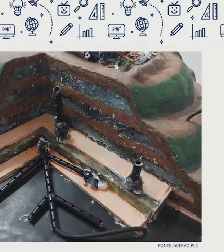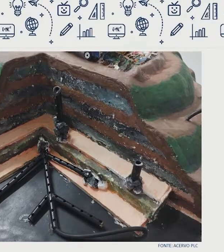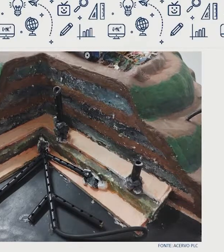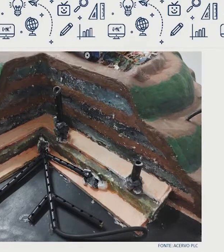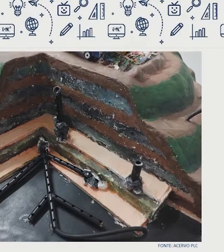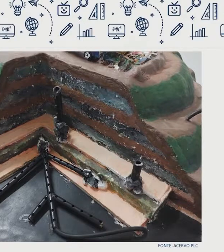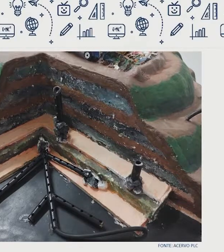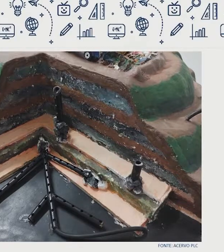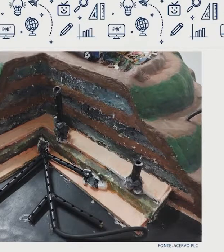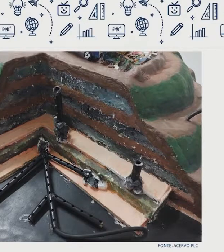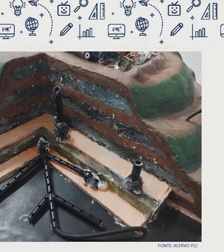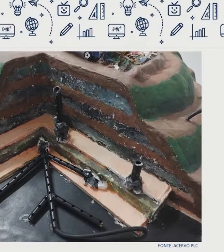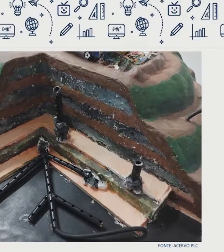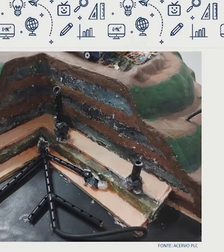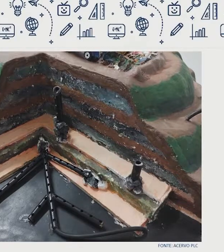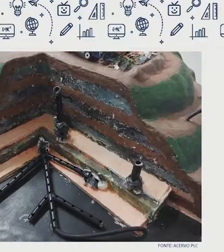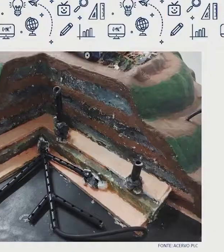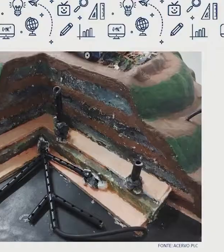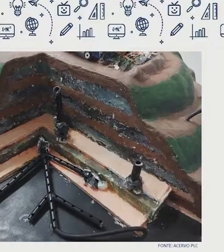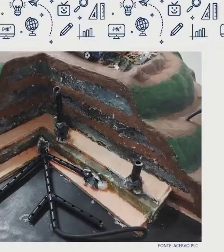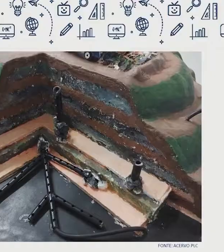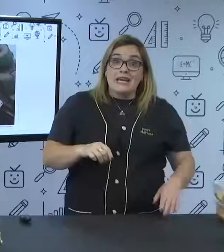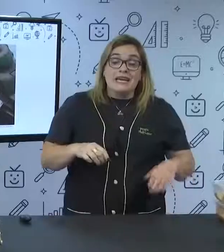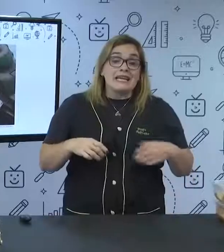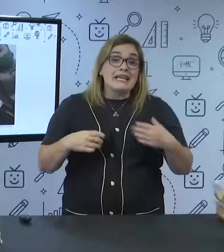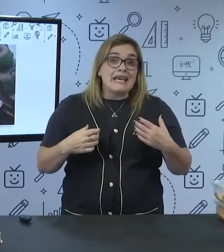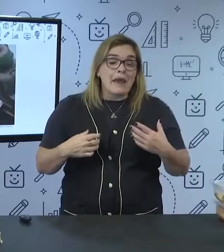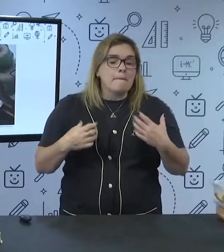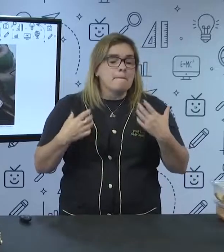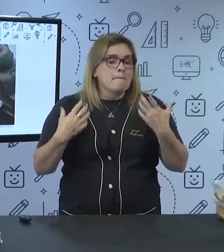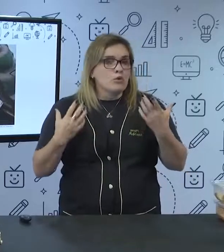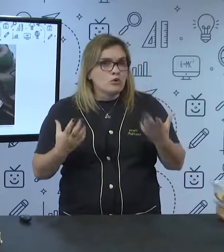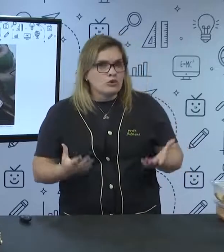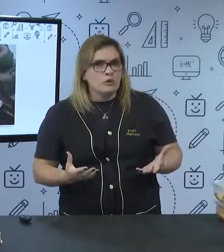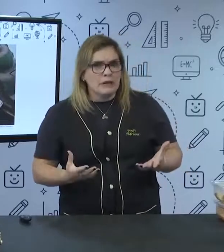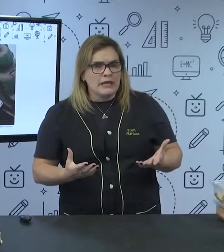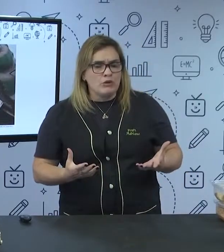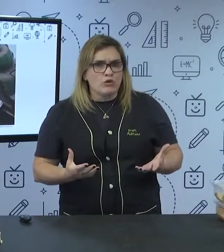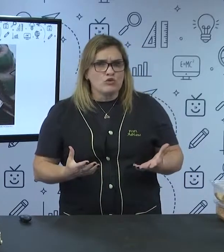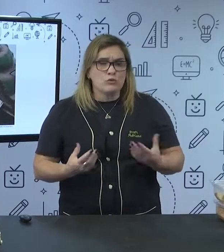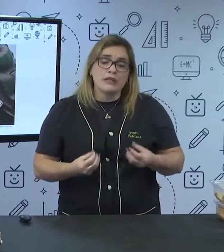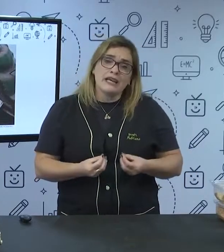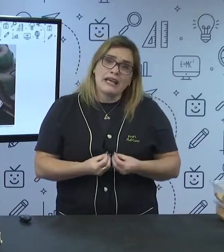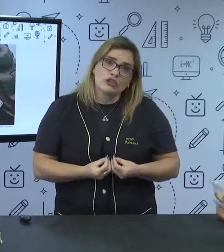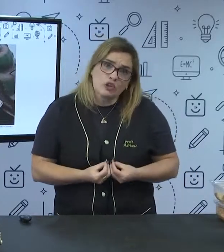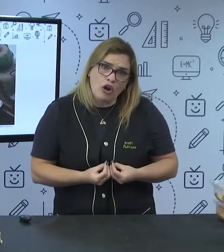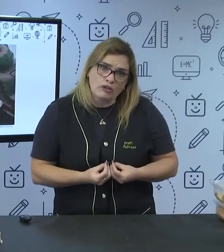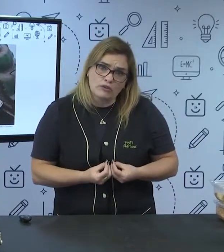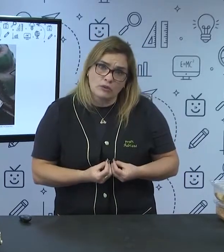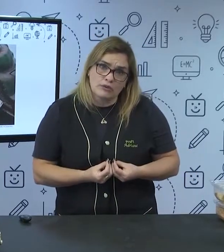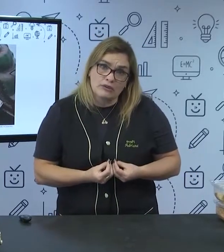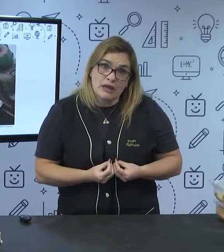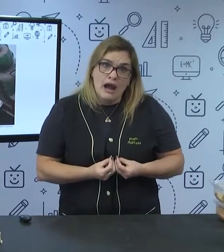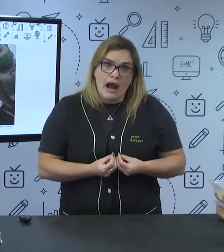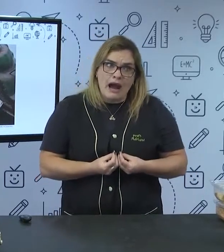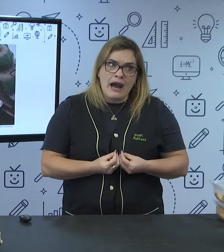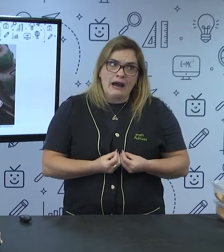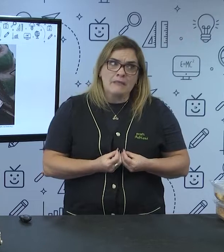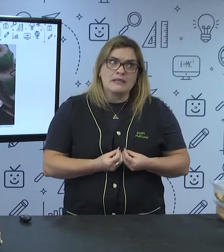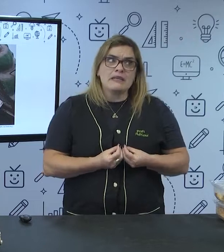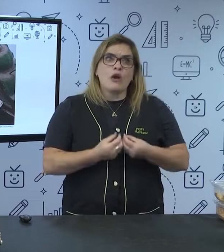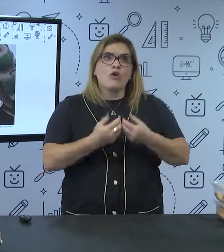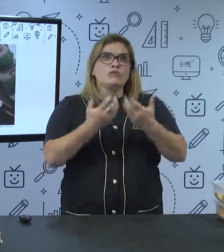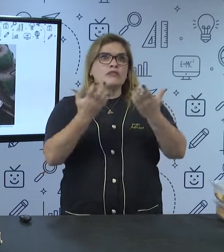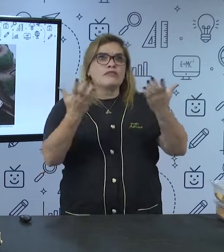Pega todo o churume. Esse churume, ele é muito perigoso, porque ele é tóxico.